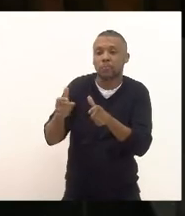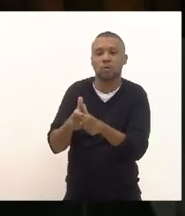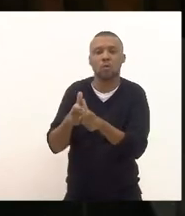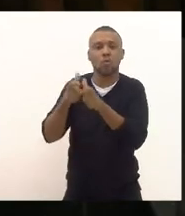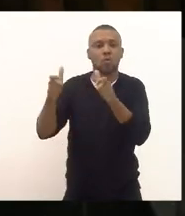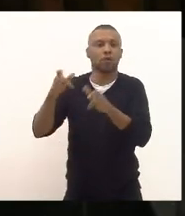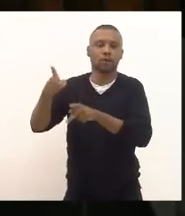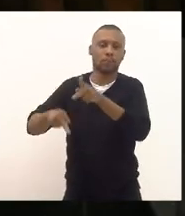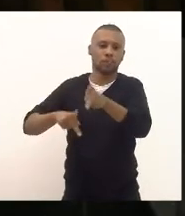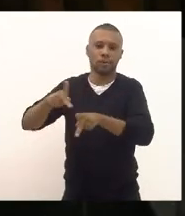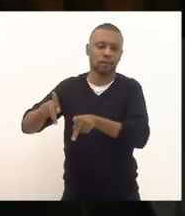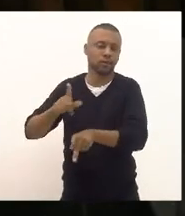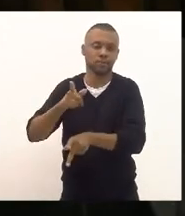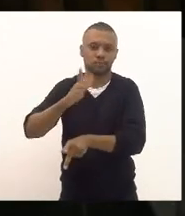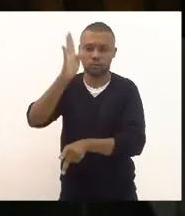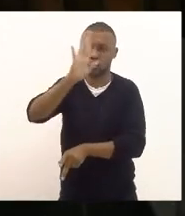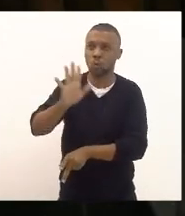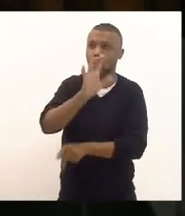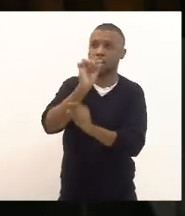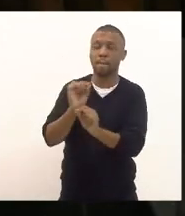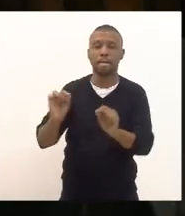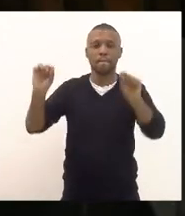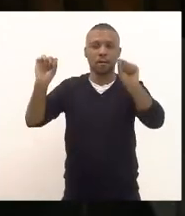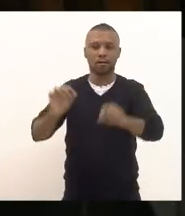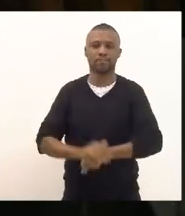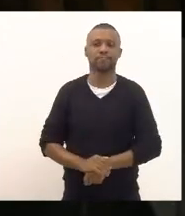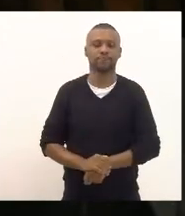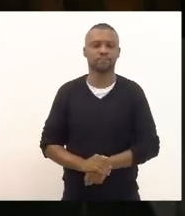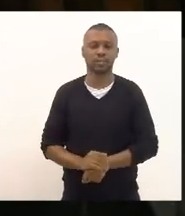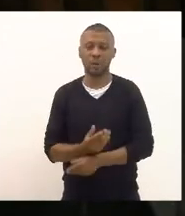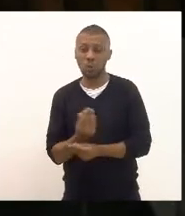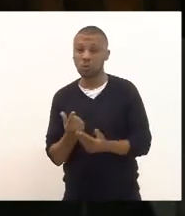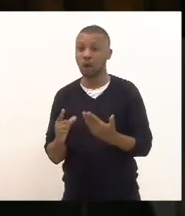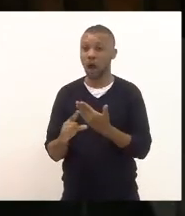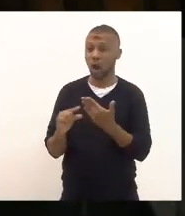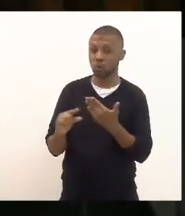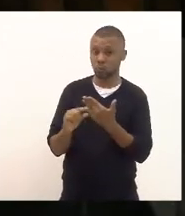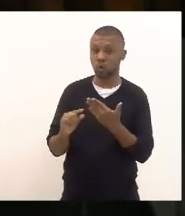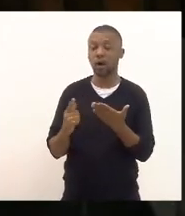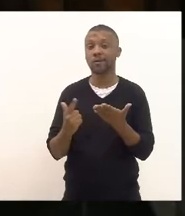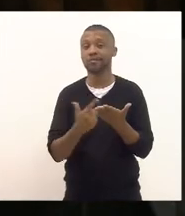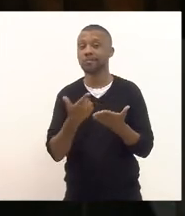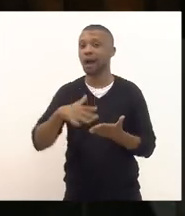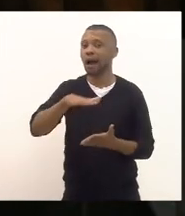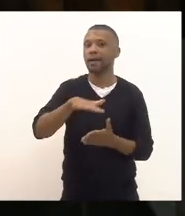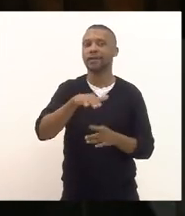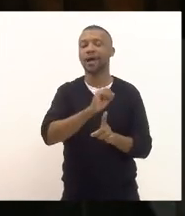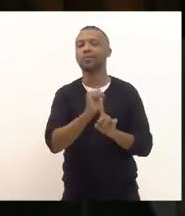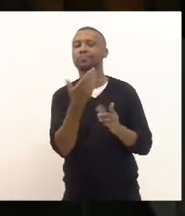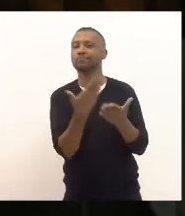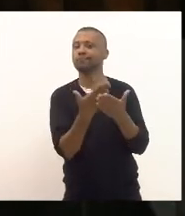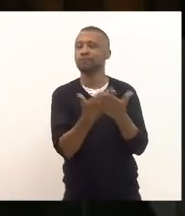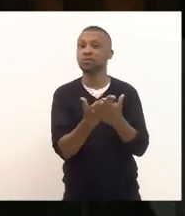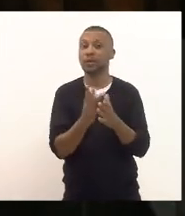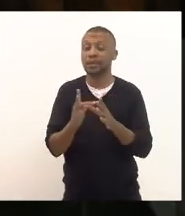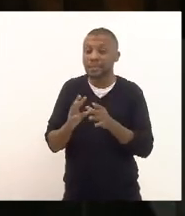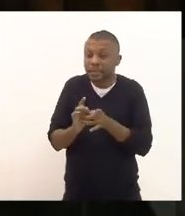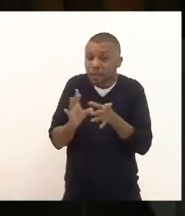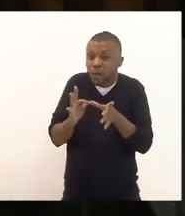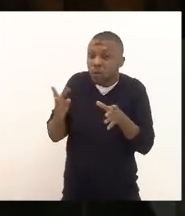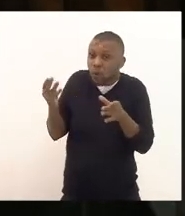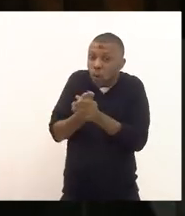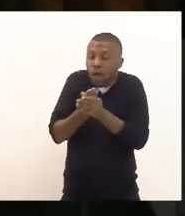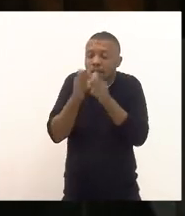sua população e a gente disse muitos autores do campo da sociologia dizem que a gente vive ainda uma democracia